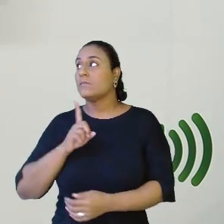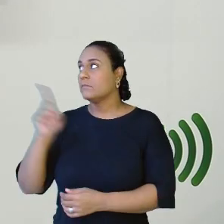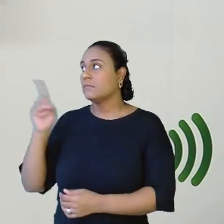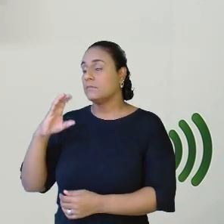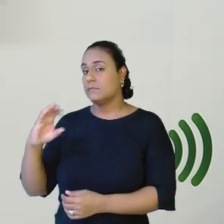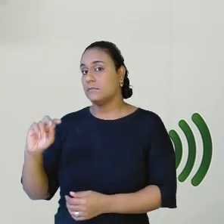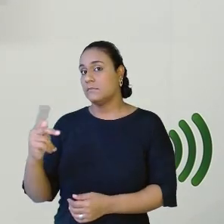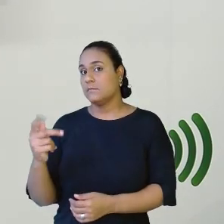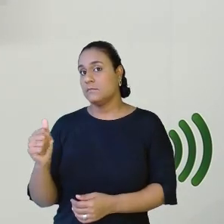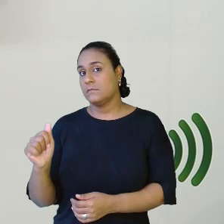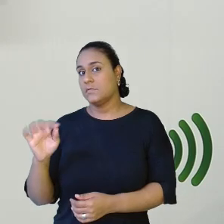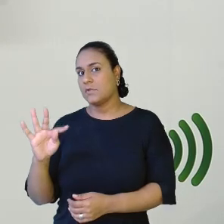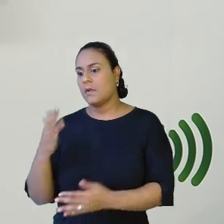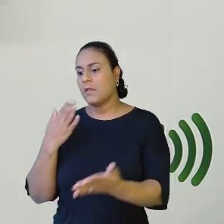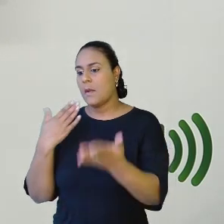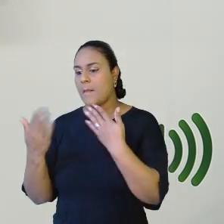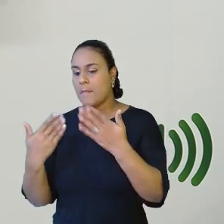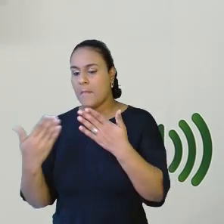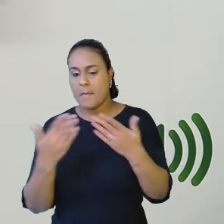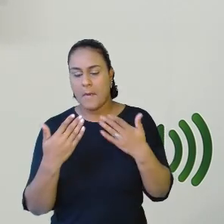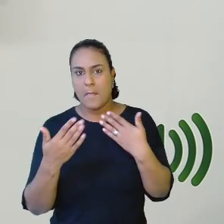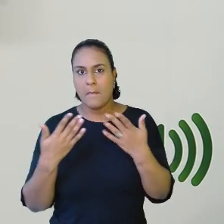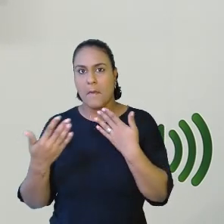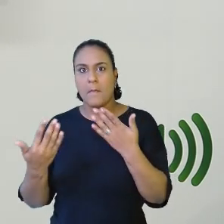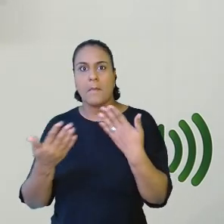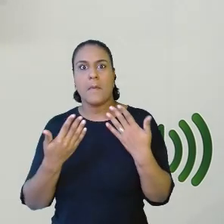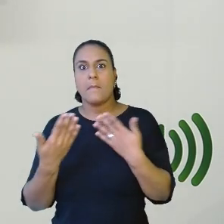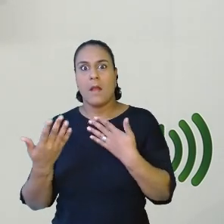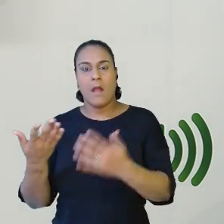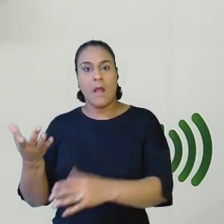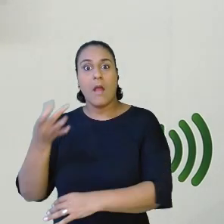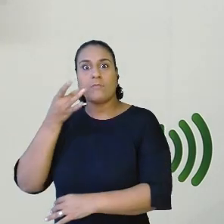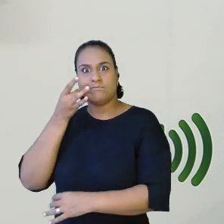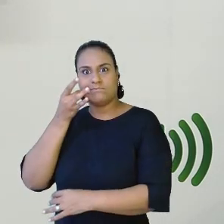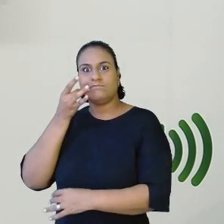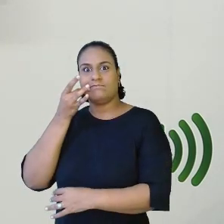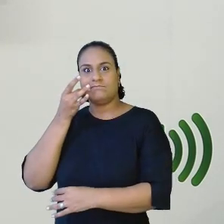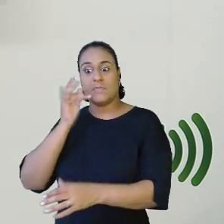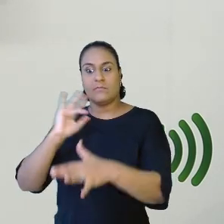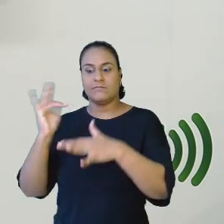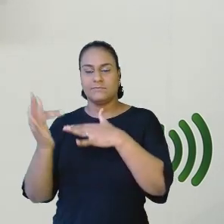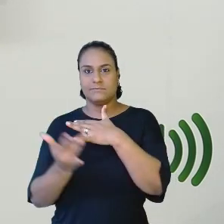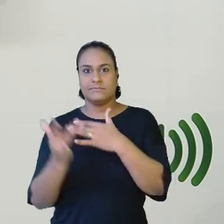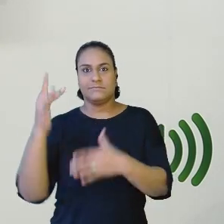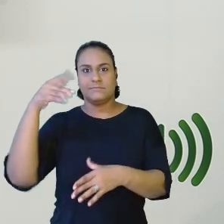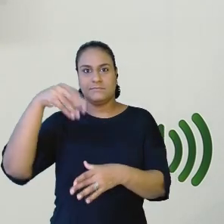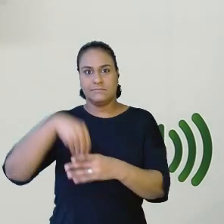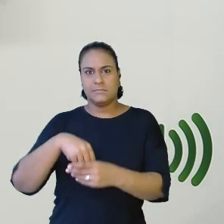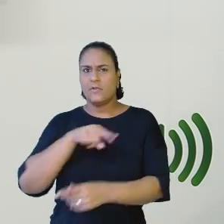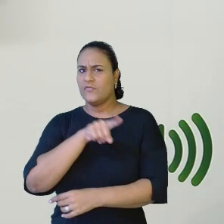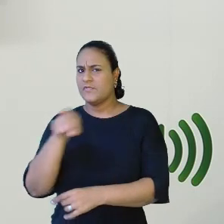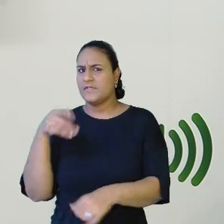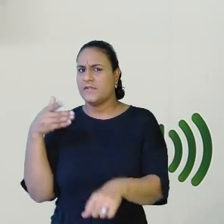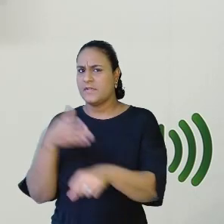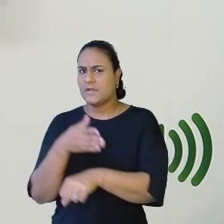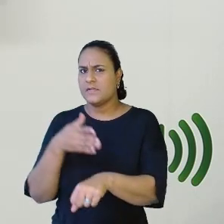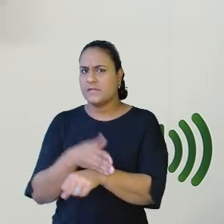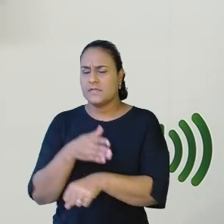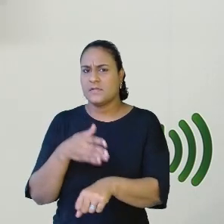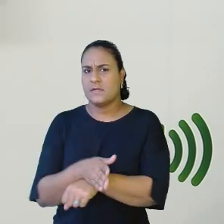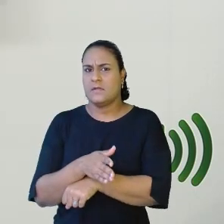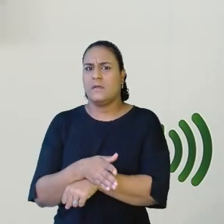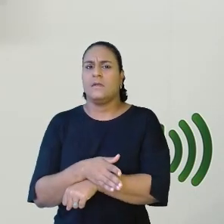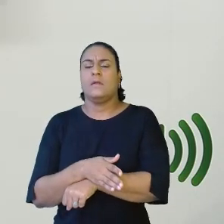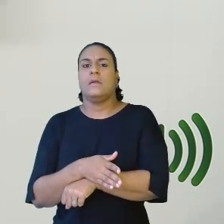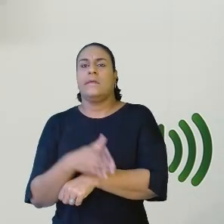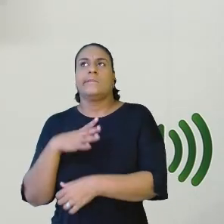um bate-papo que acontece em tempo real nas redes sociais. Eu tenho certeza que vocês que já acessaram plataformas de